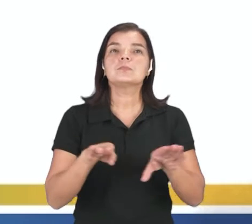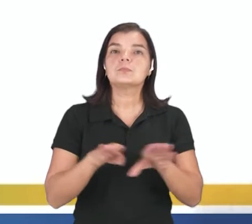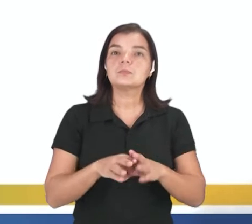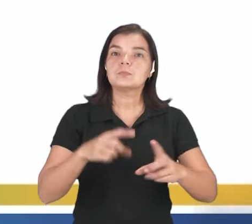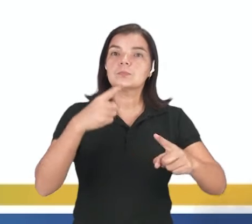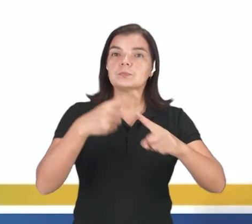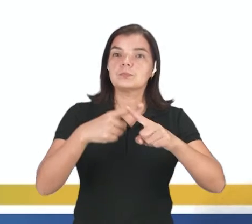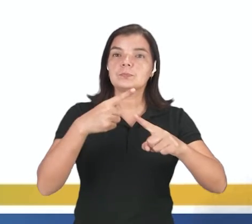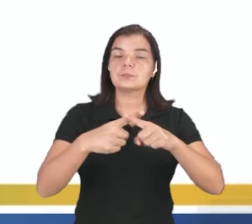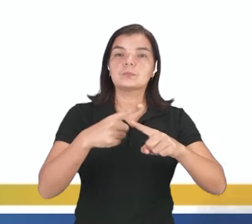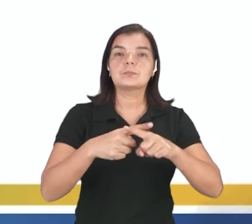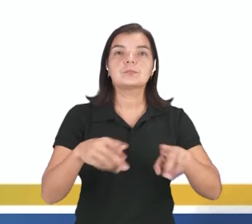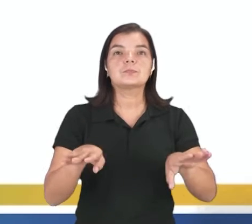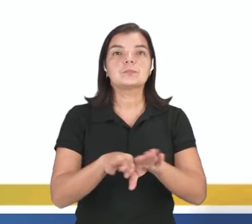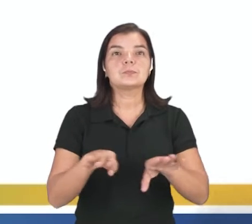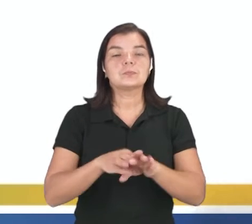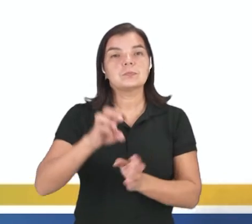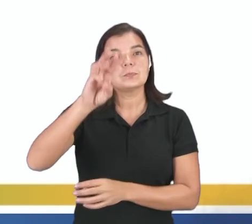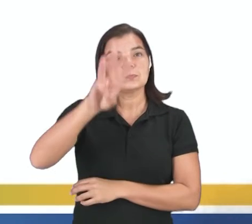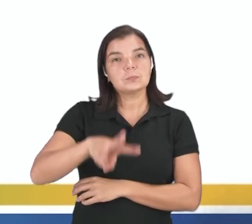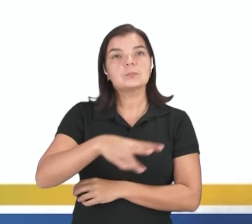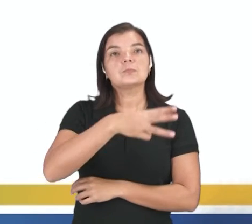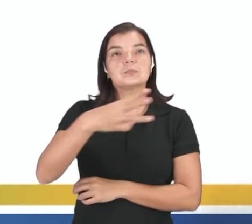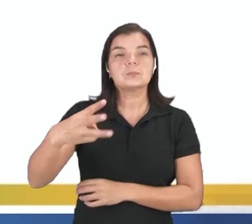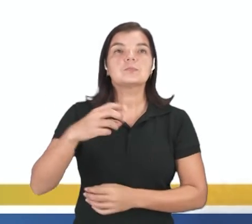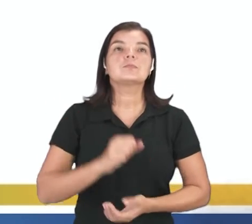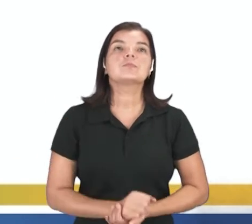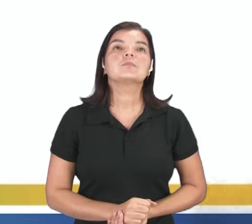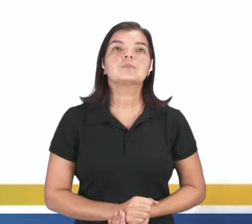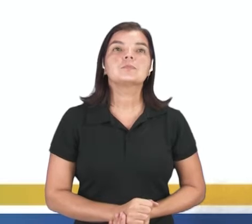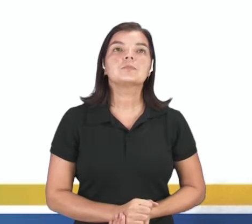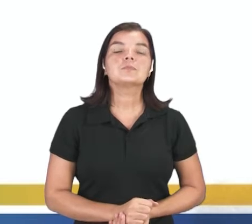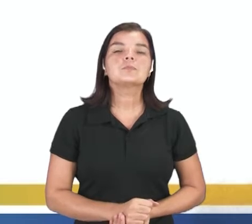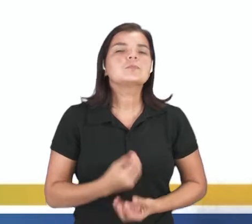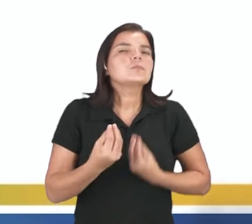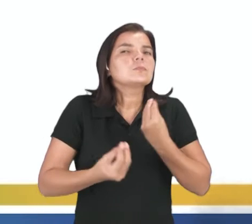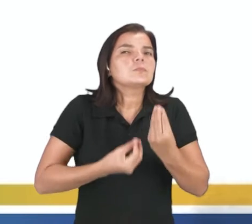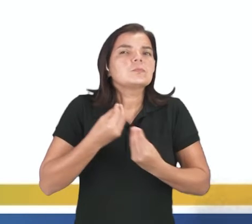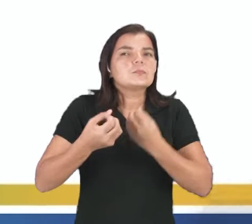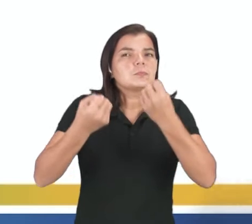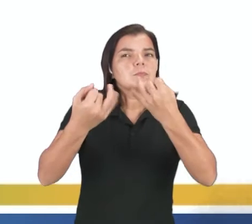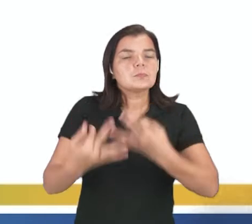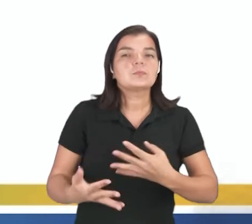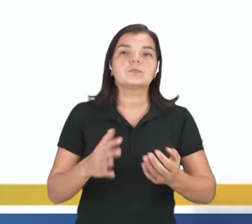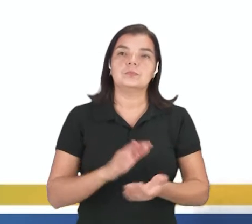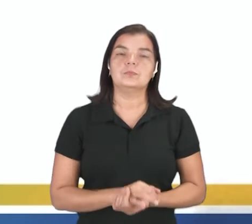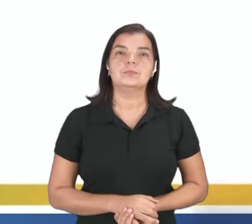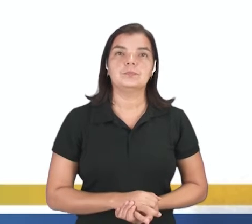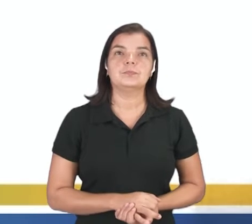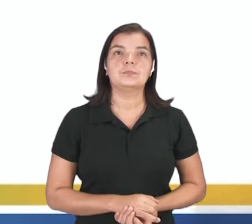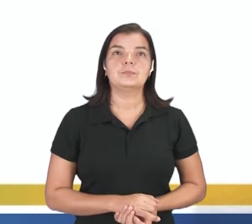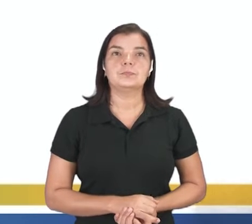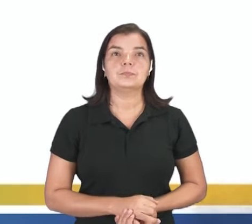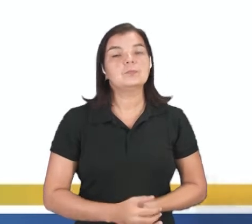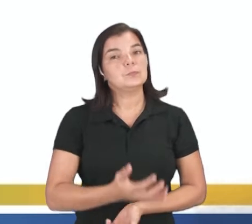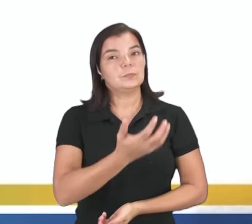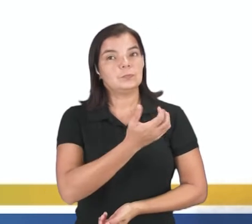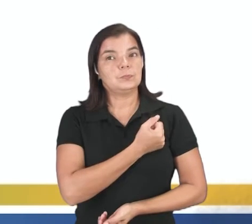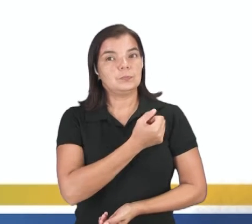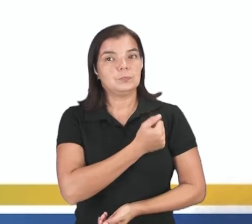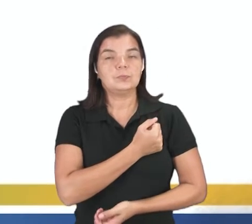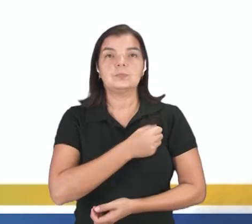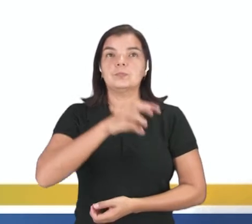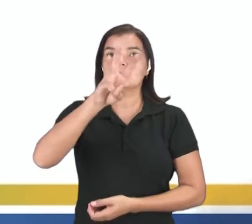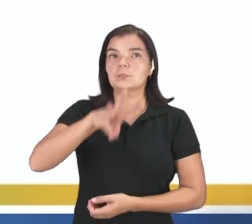a multiplicação de matrizes. Então, como é que é a definição? Acompanhe aí no slide. O